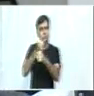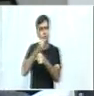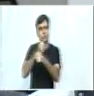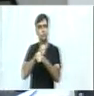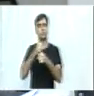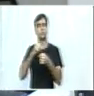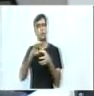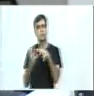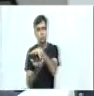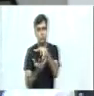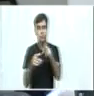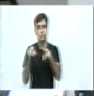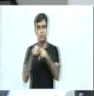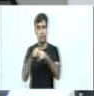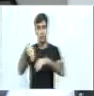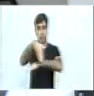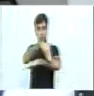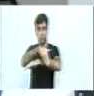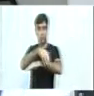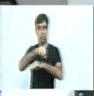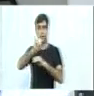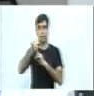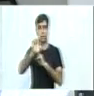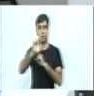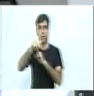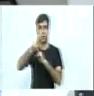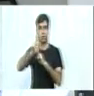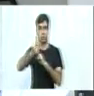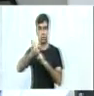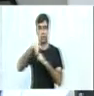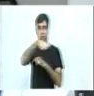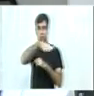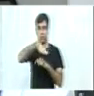do asfalto da Rua Jiquiri, no bairro João Brás.